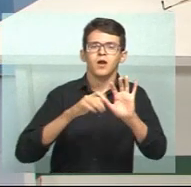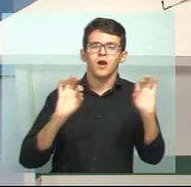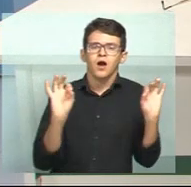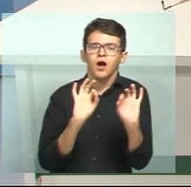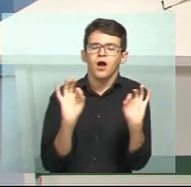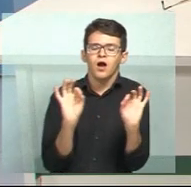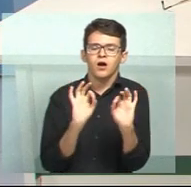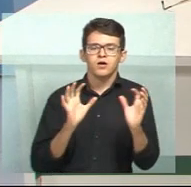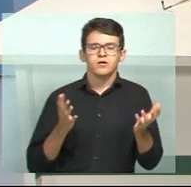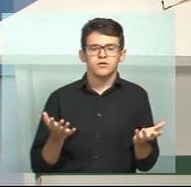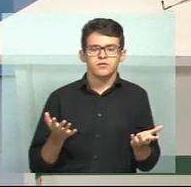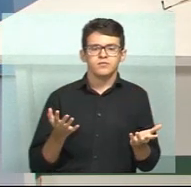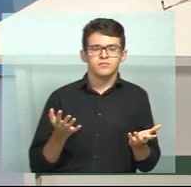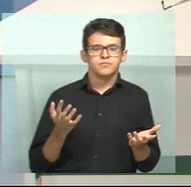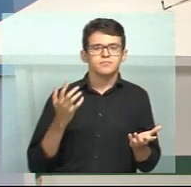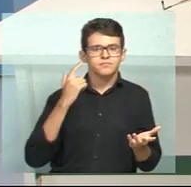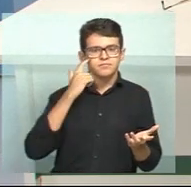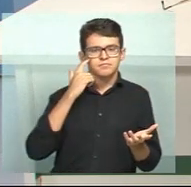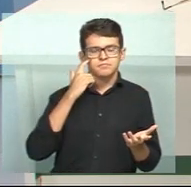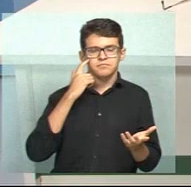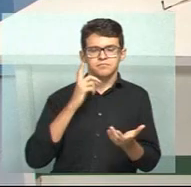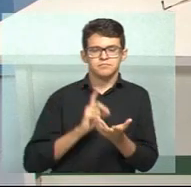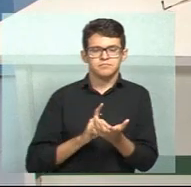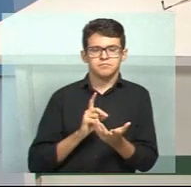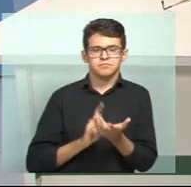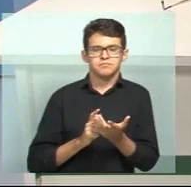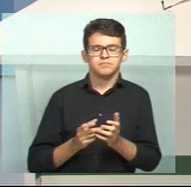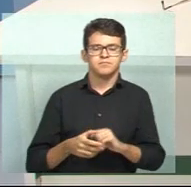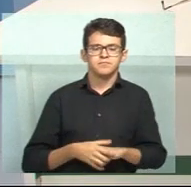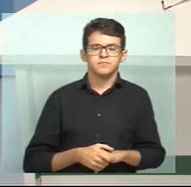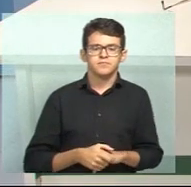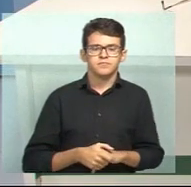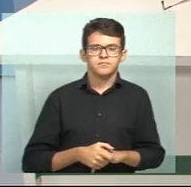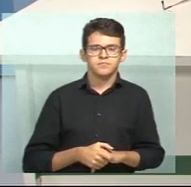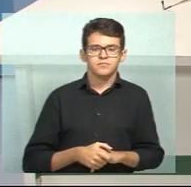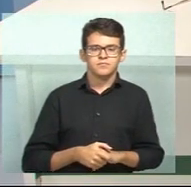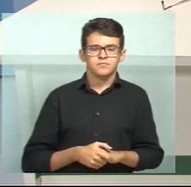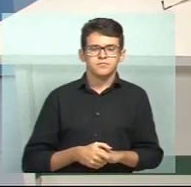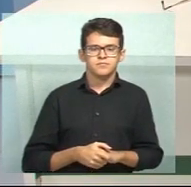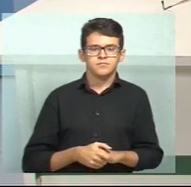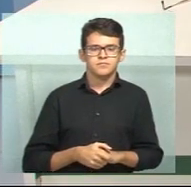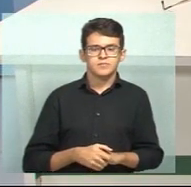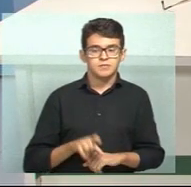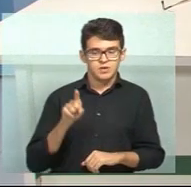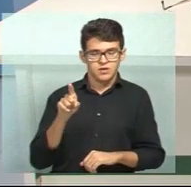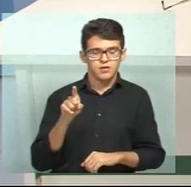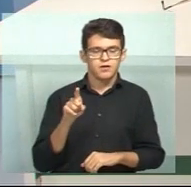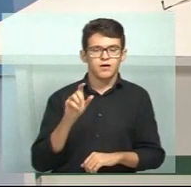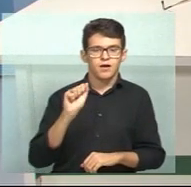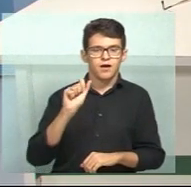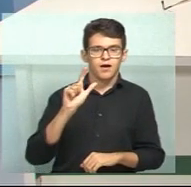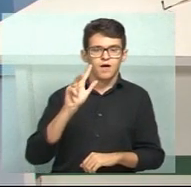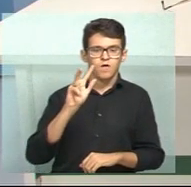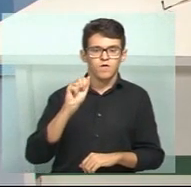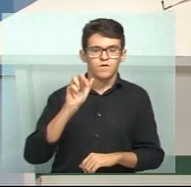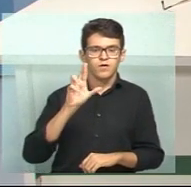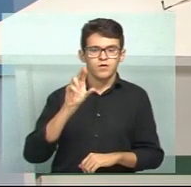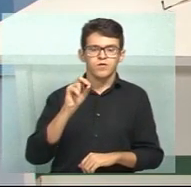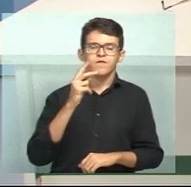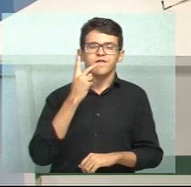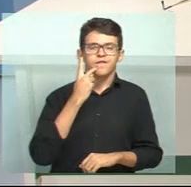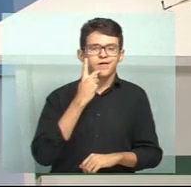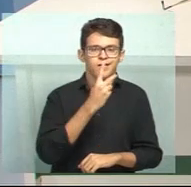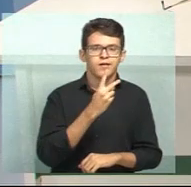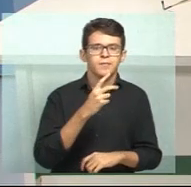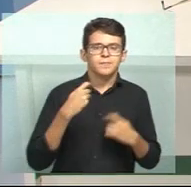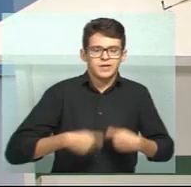muito na questão da corrupção. Né? Ele é uma das pessoas que emprega um Estado limpo e um contra os políticos corruptos,